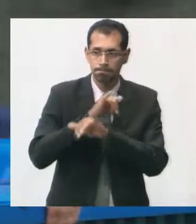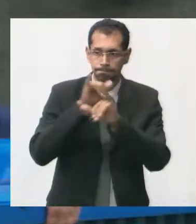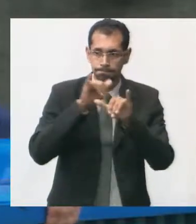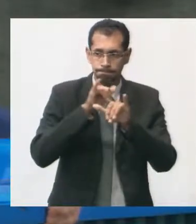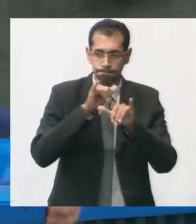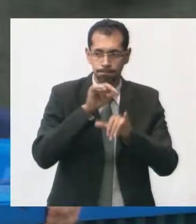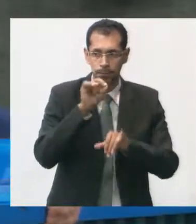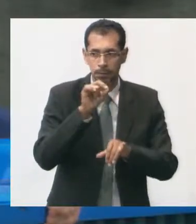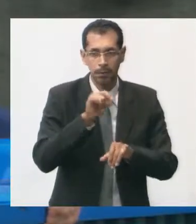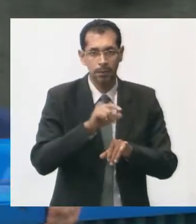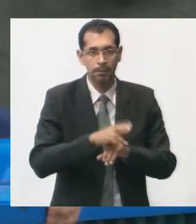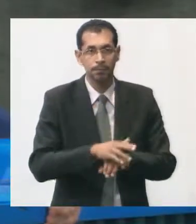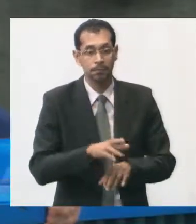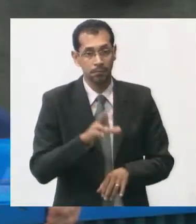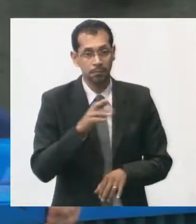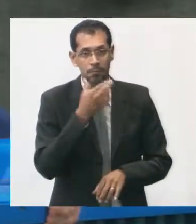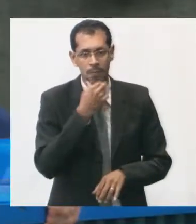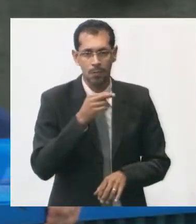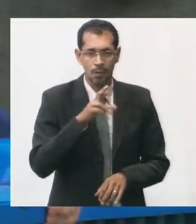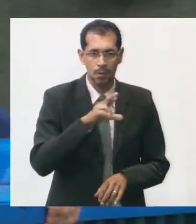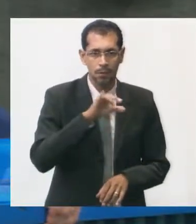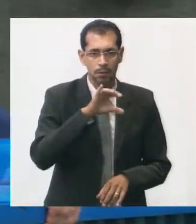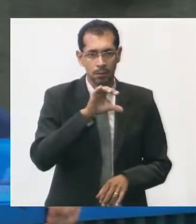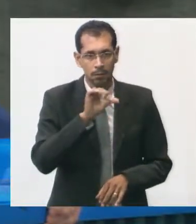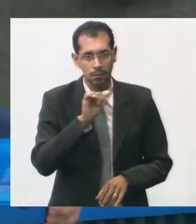chapa. Ricardo, Claudionor,